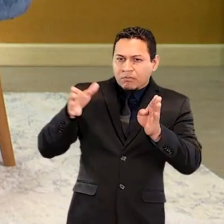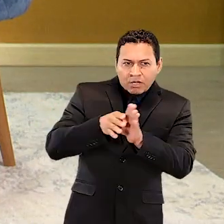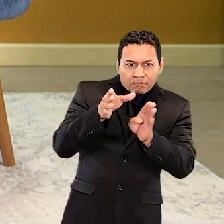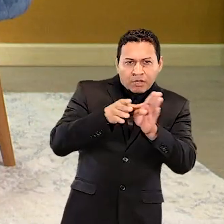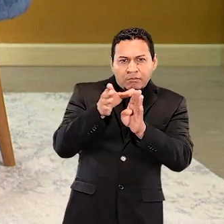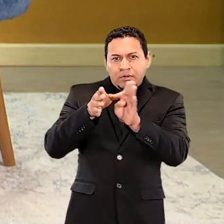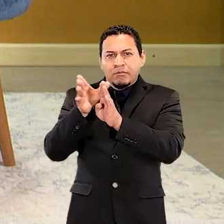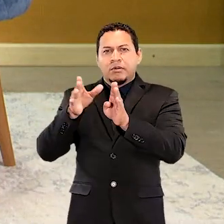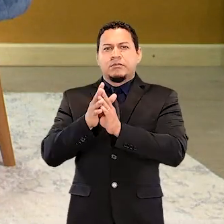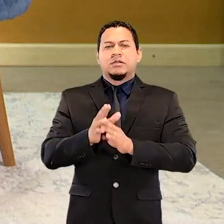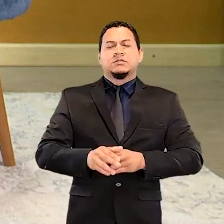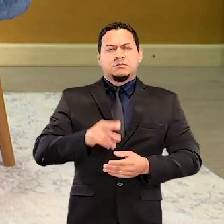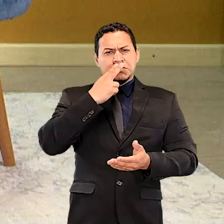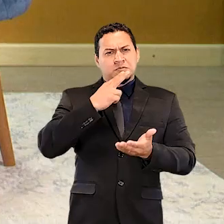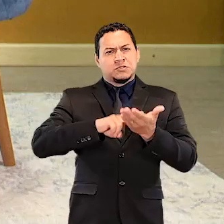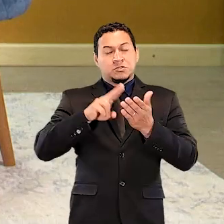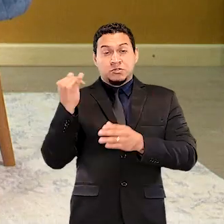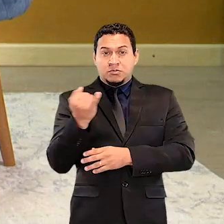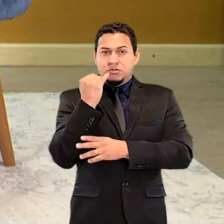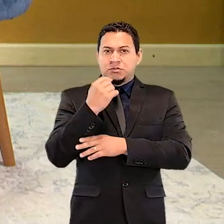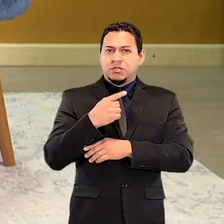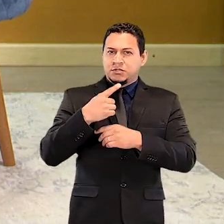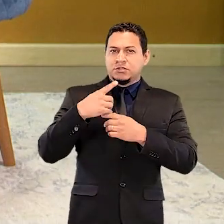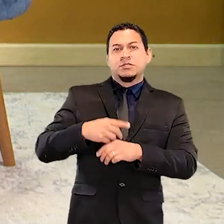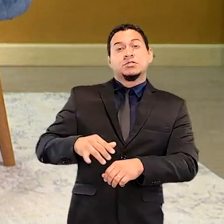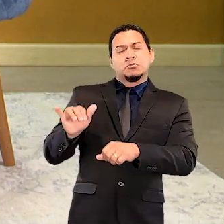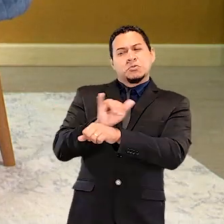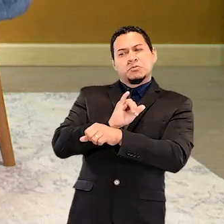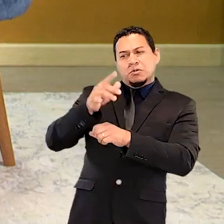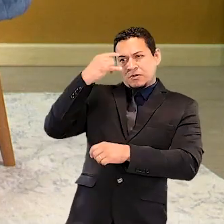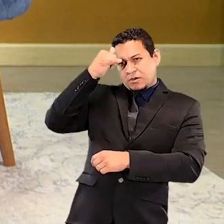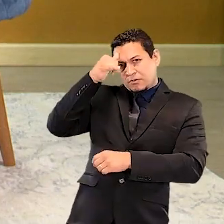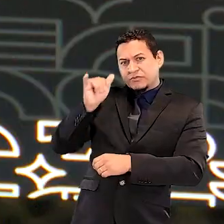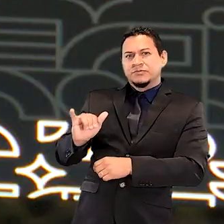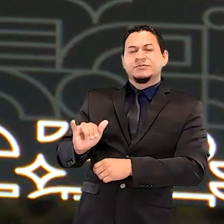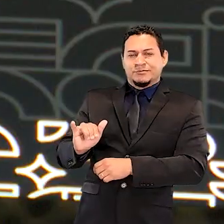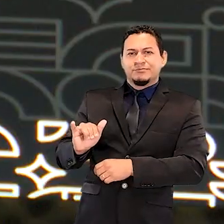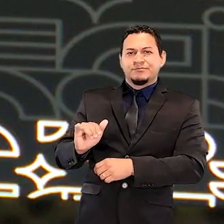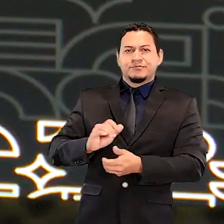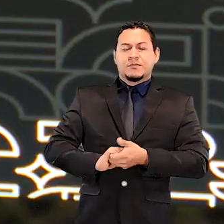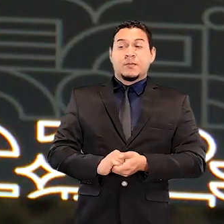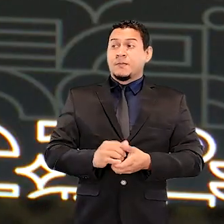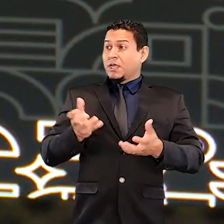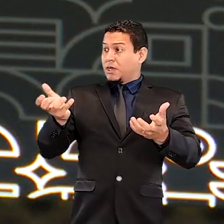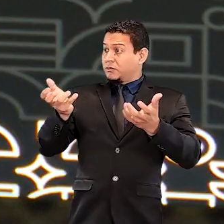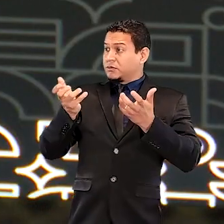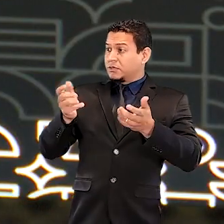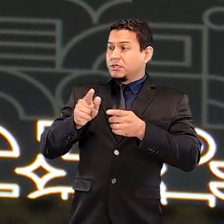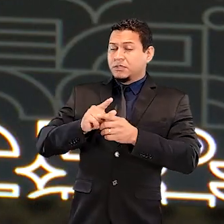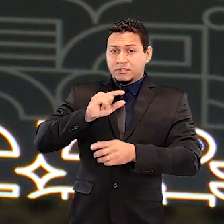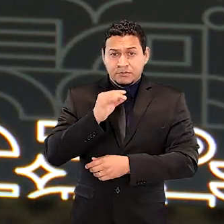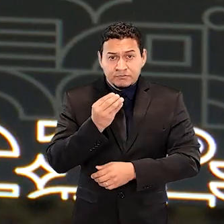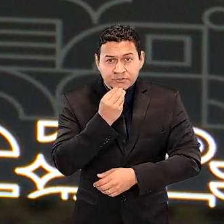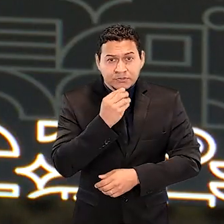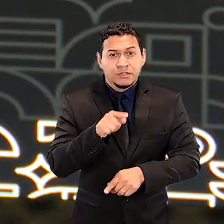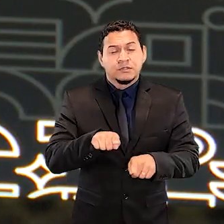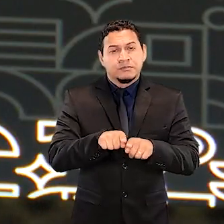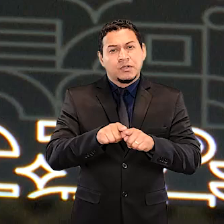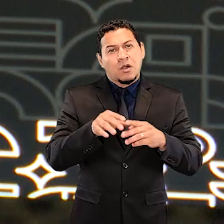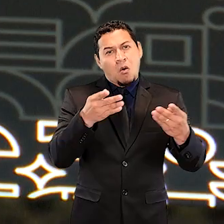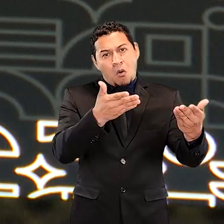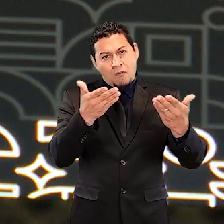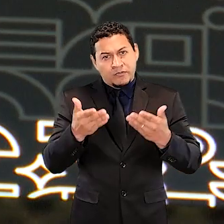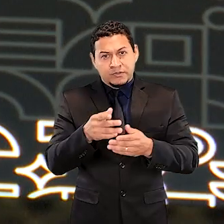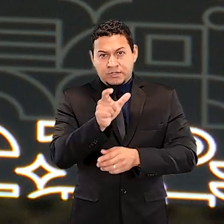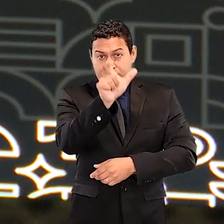essa mensagem tão importante de prevenção, não é? Pois é, obrigada. Eu gostaria de aproveitar e convidar a